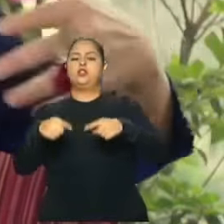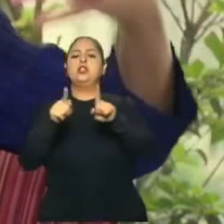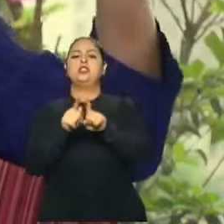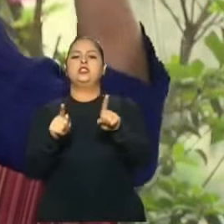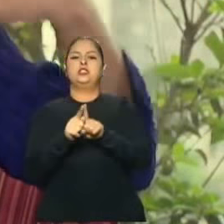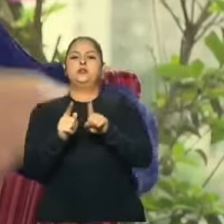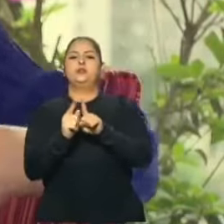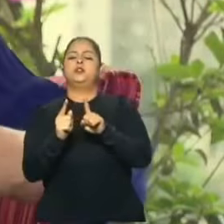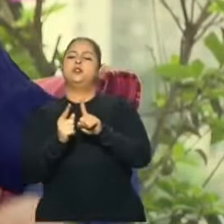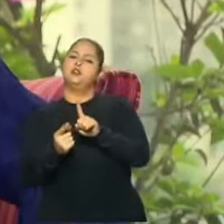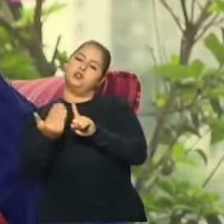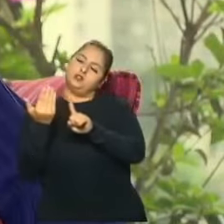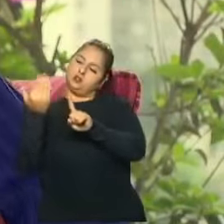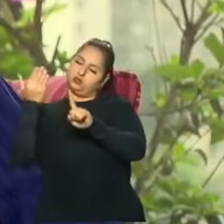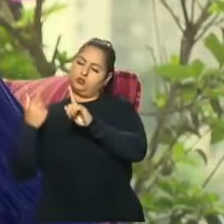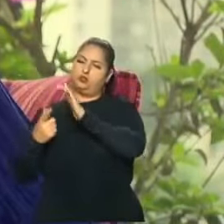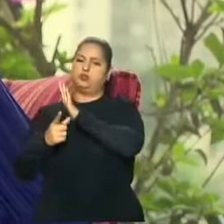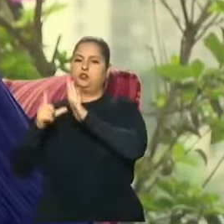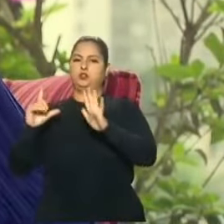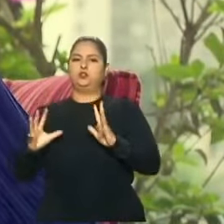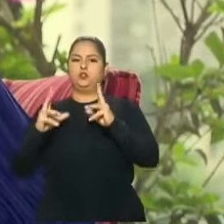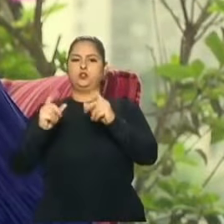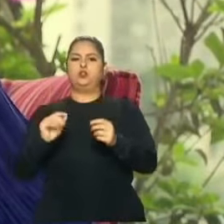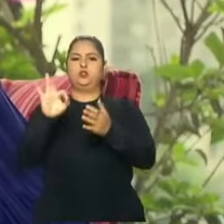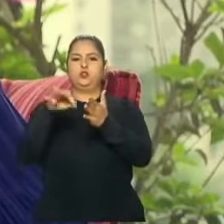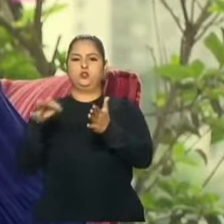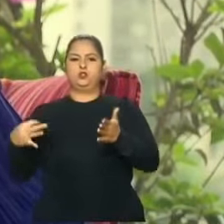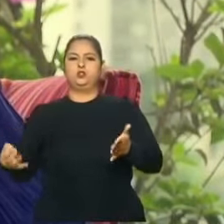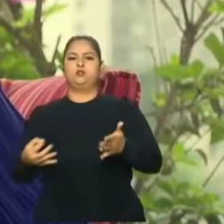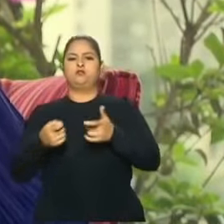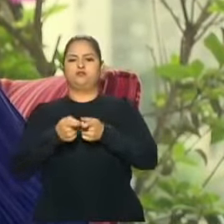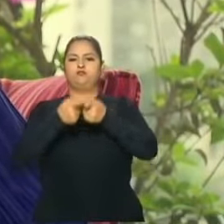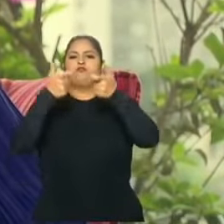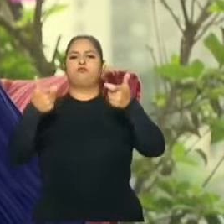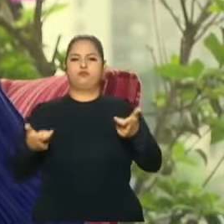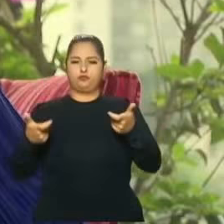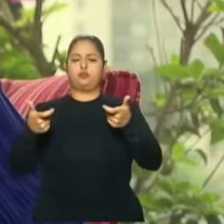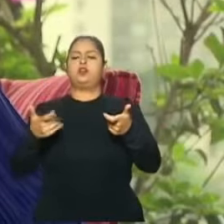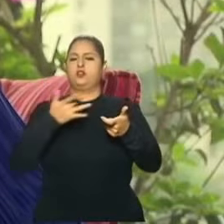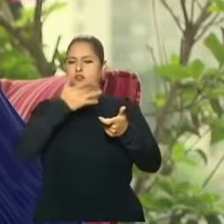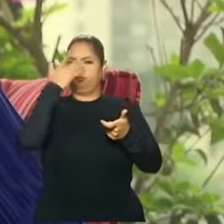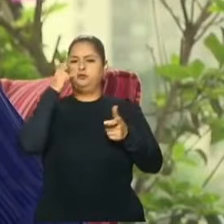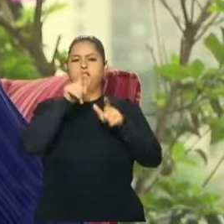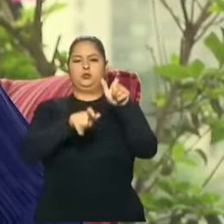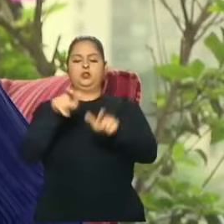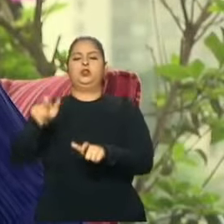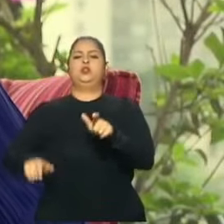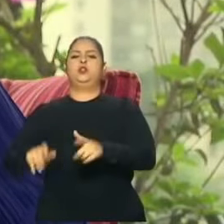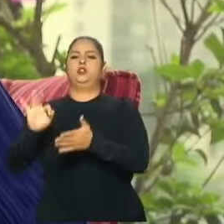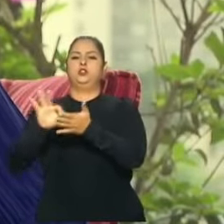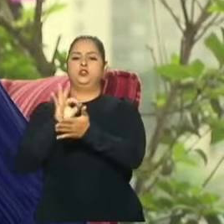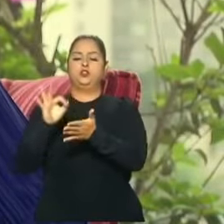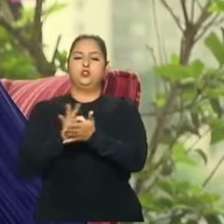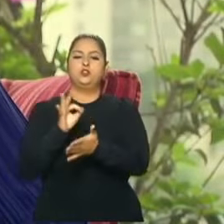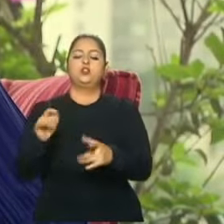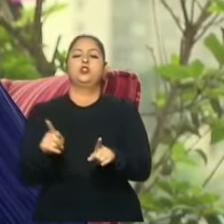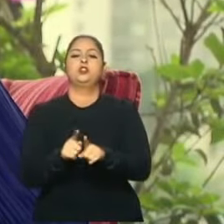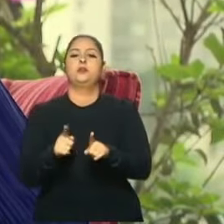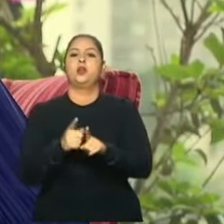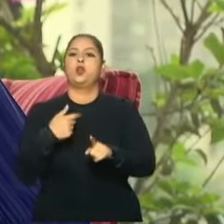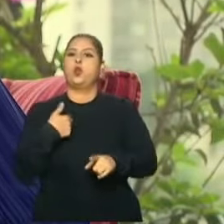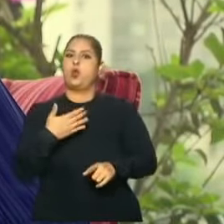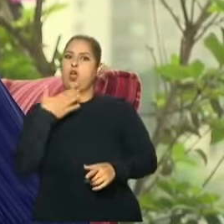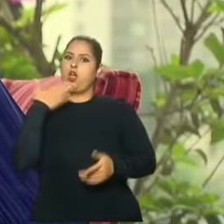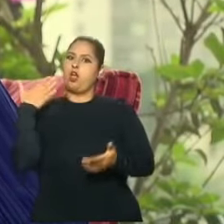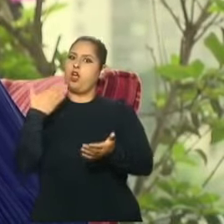também todos os que se inscreveram, a grande, grande, grande maioria dos inscritos. Fiquei